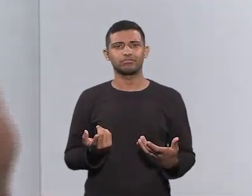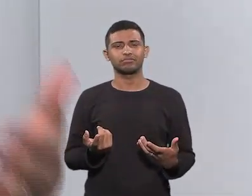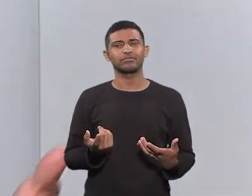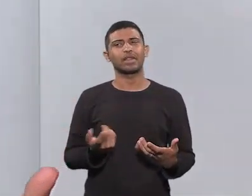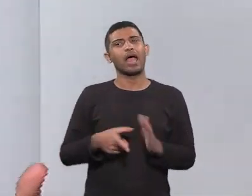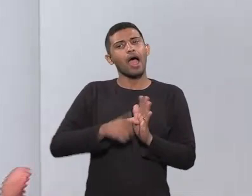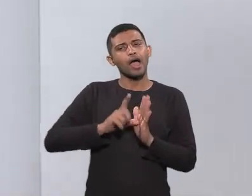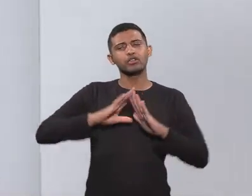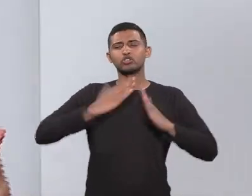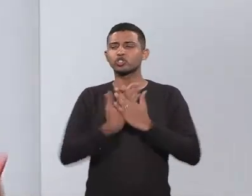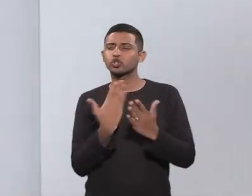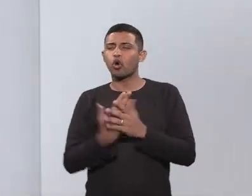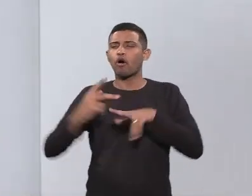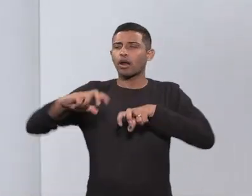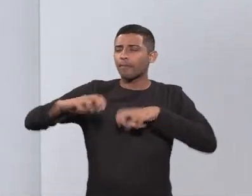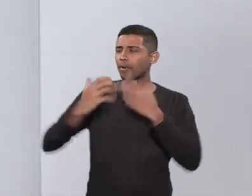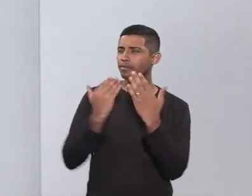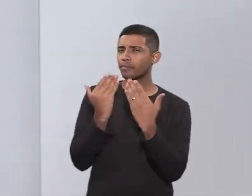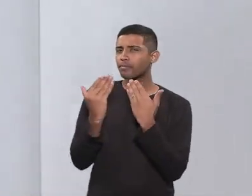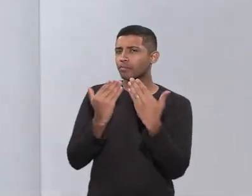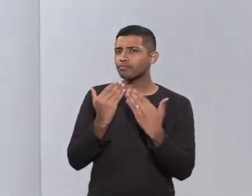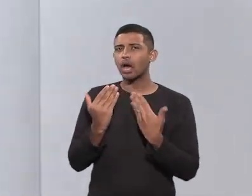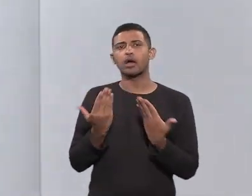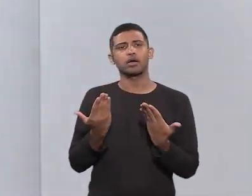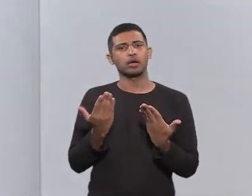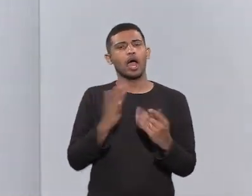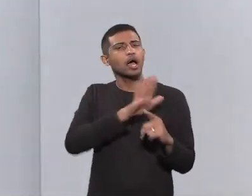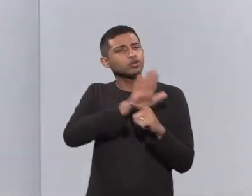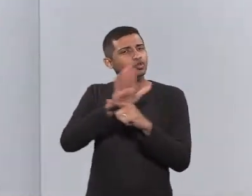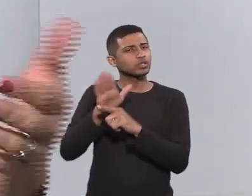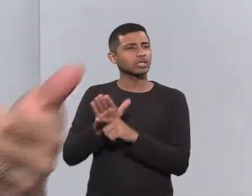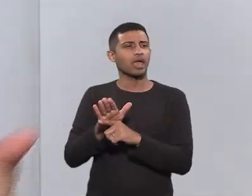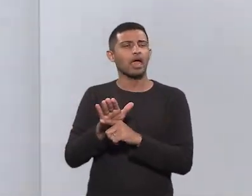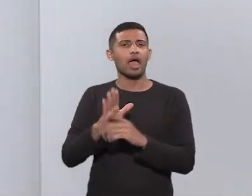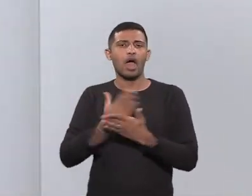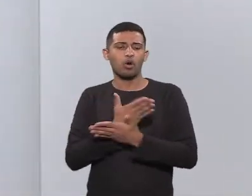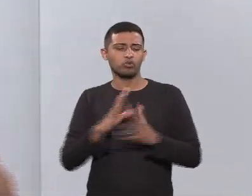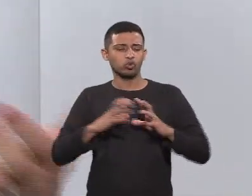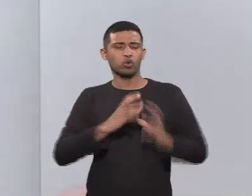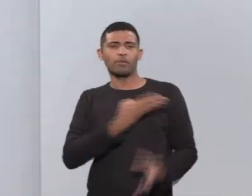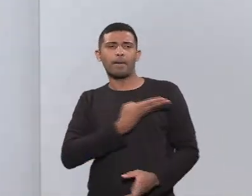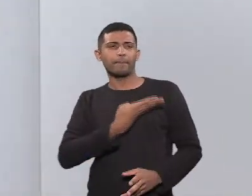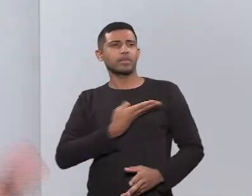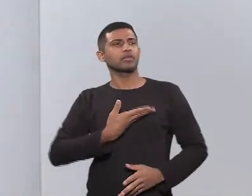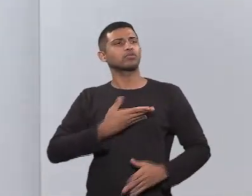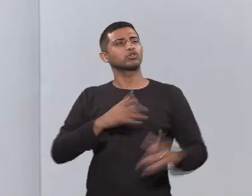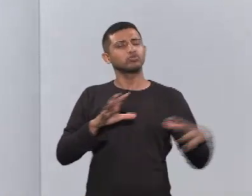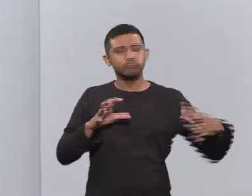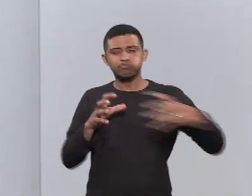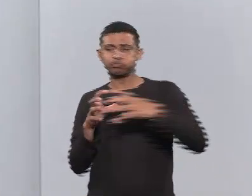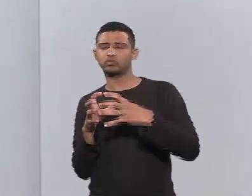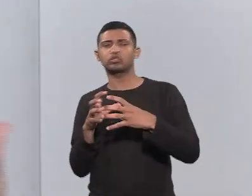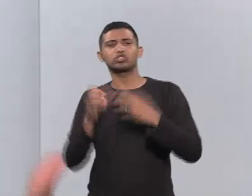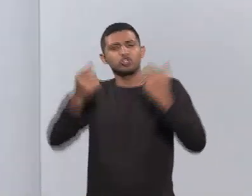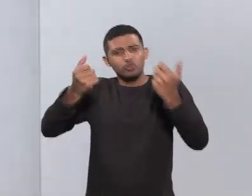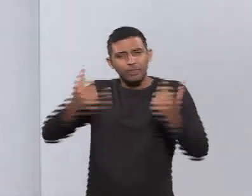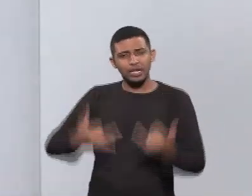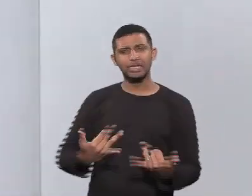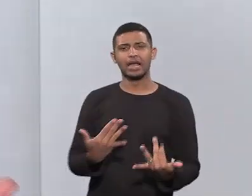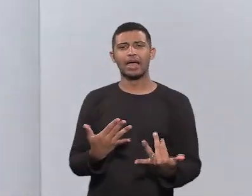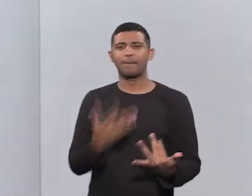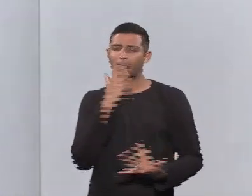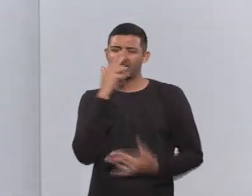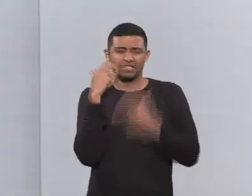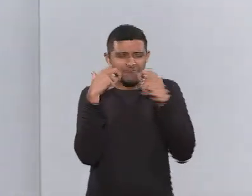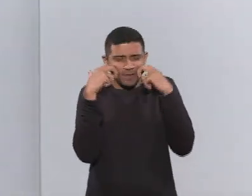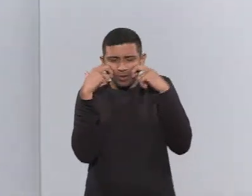você conversar na escola, abrir esse espaço, os amigos chegarem junto para tentar entender, você acaba perdendo a vergonha